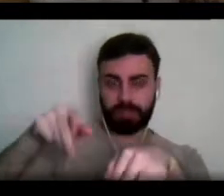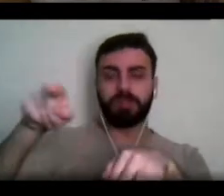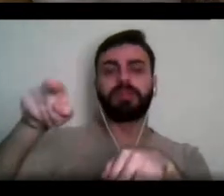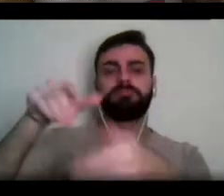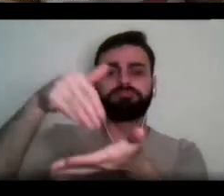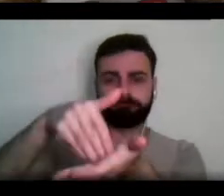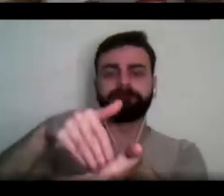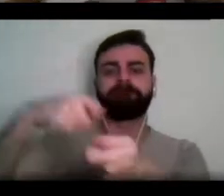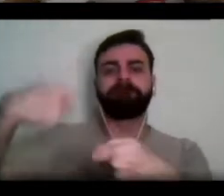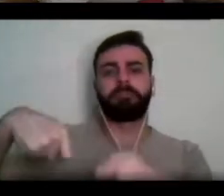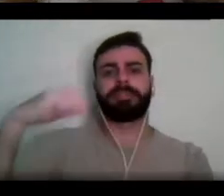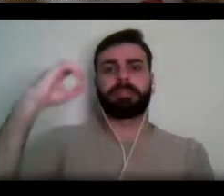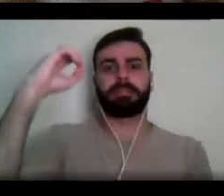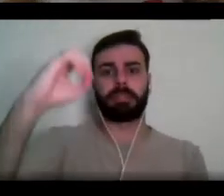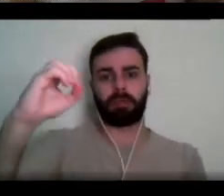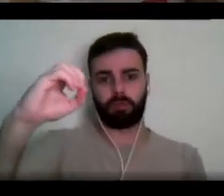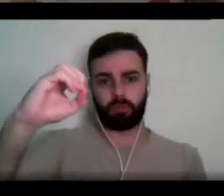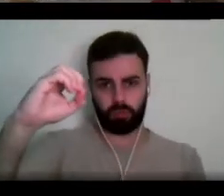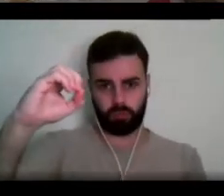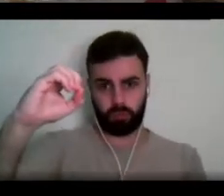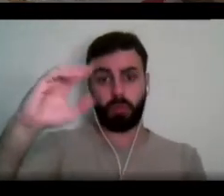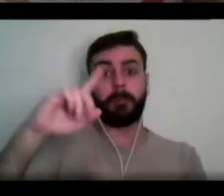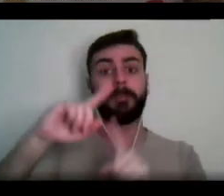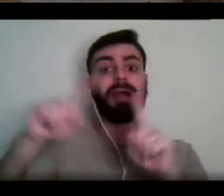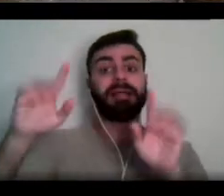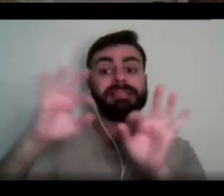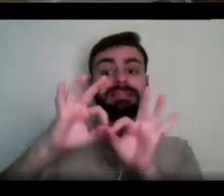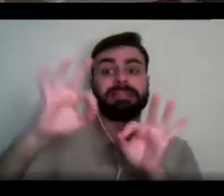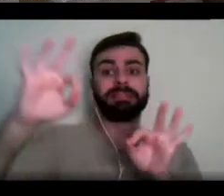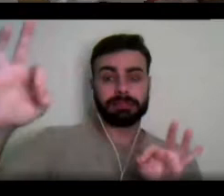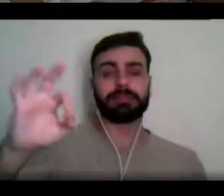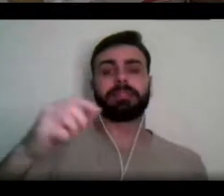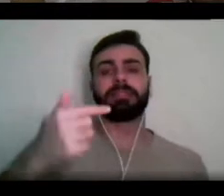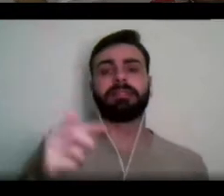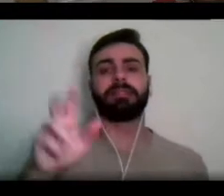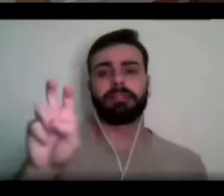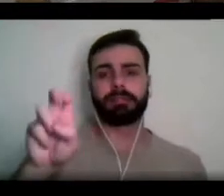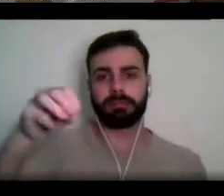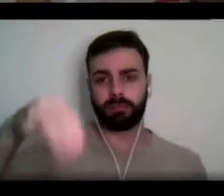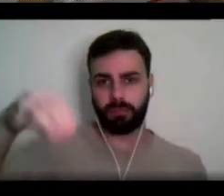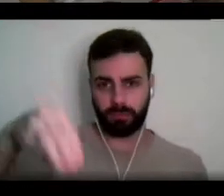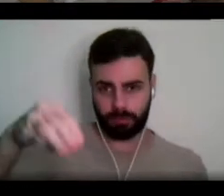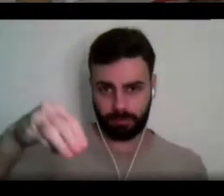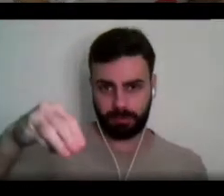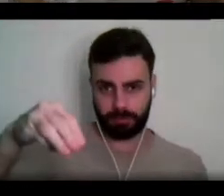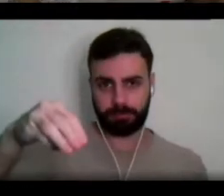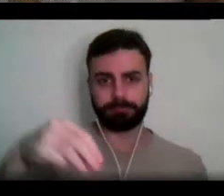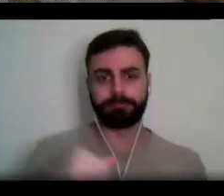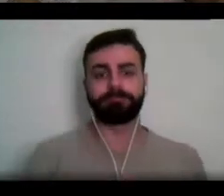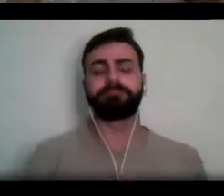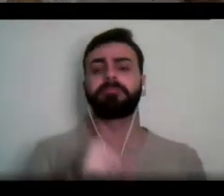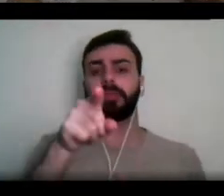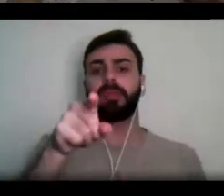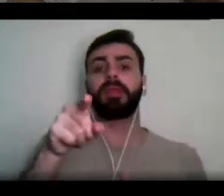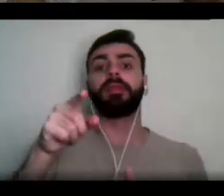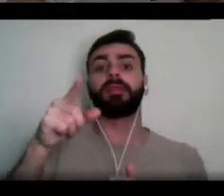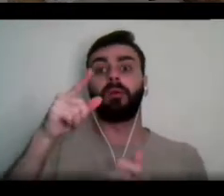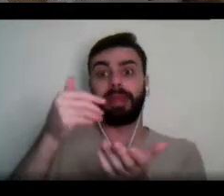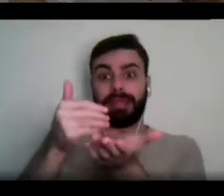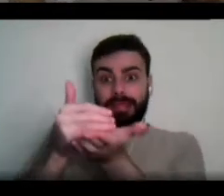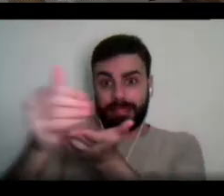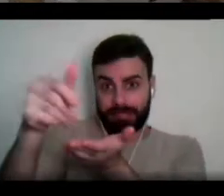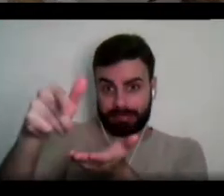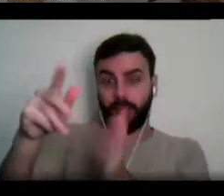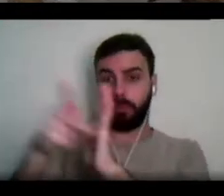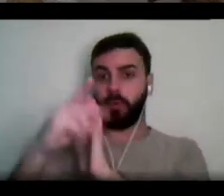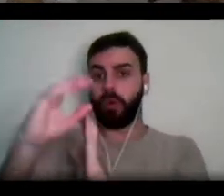com que a velocidade final chegue a zero numa distância de 75 metros.